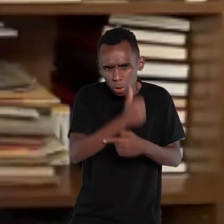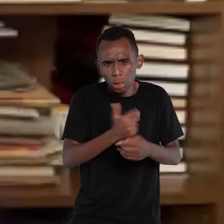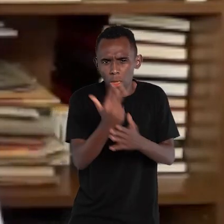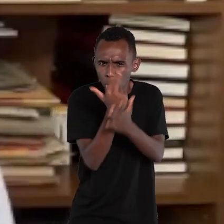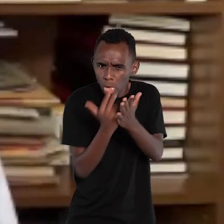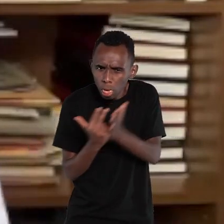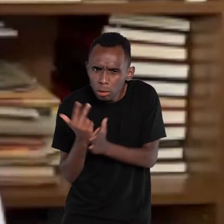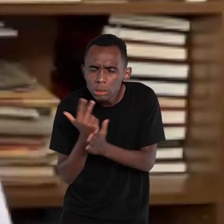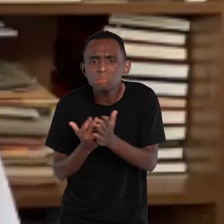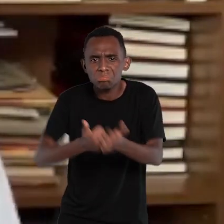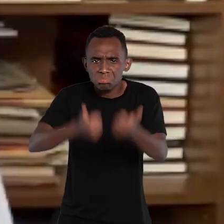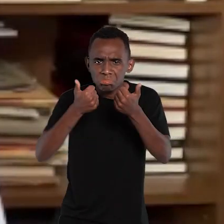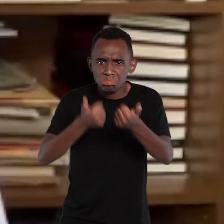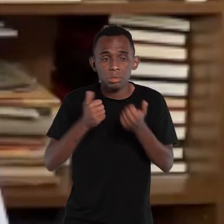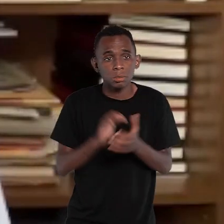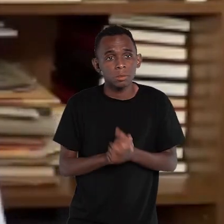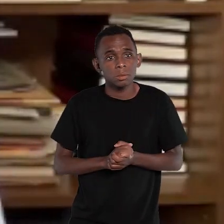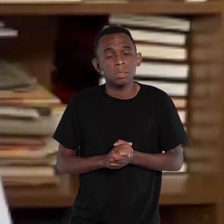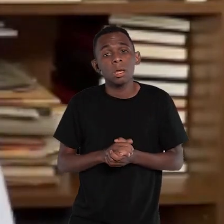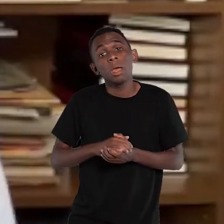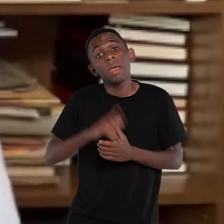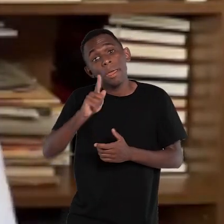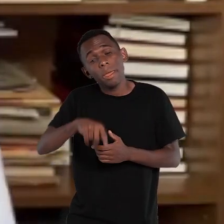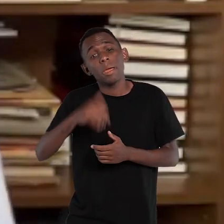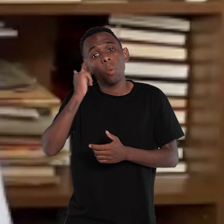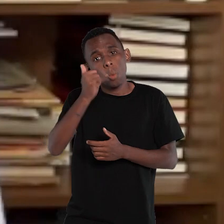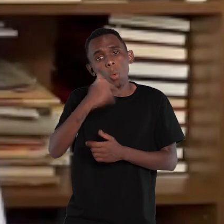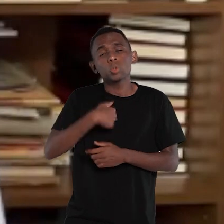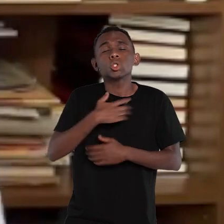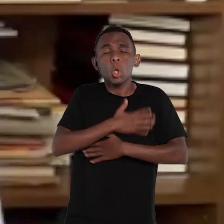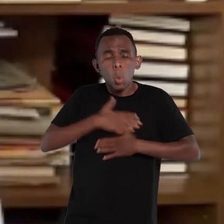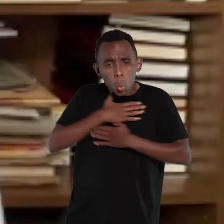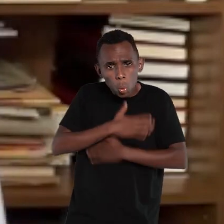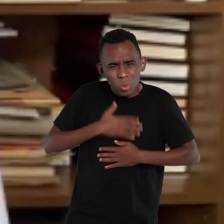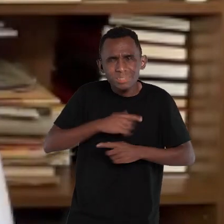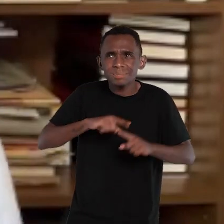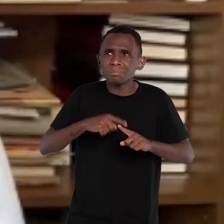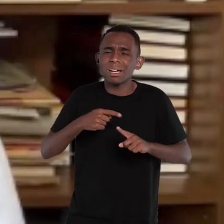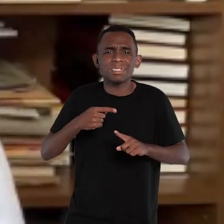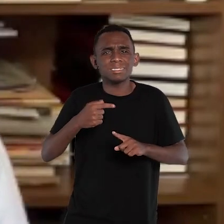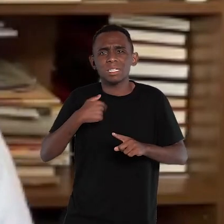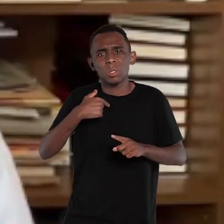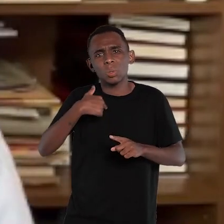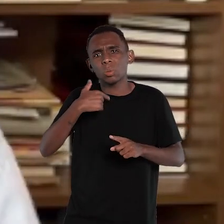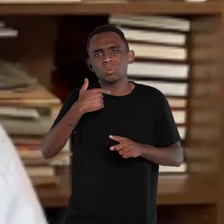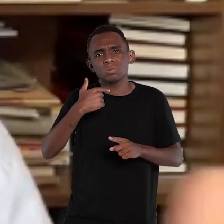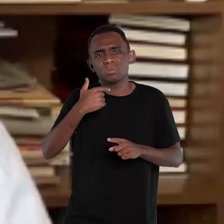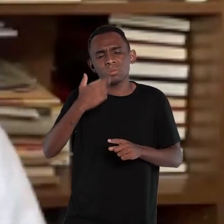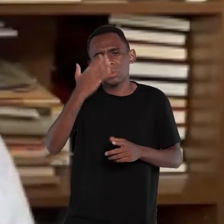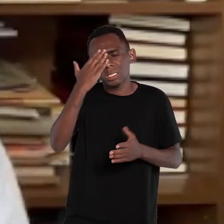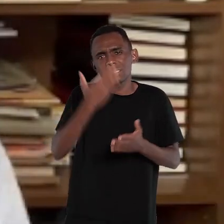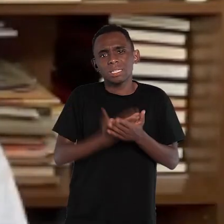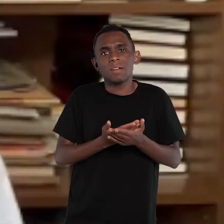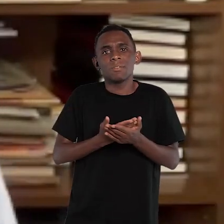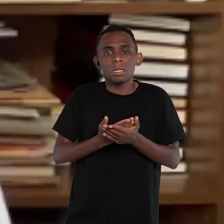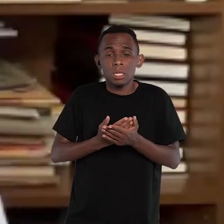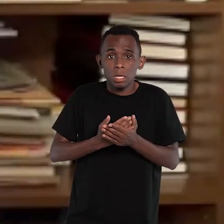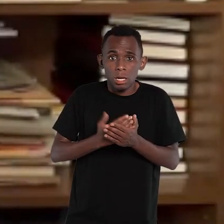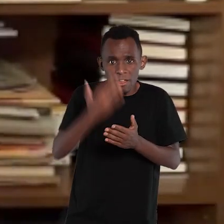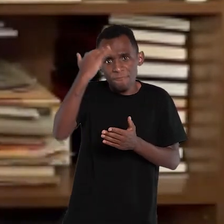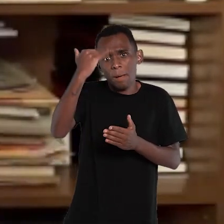bonitinho, desenhado, tudo certinho. E é um conto que eu gosto muito, mas eu não esperava que ele tivesse esse tipo de